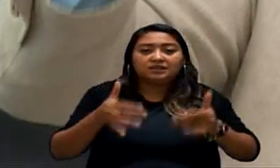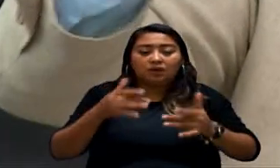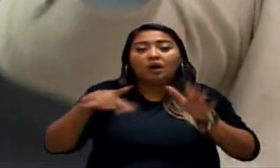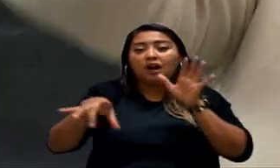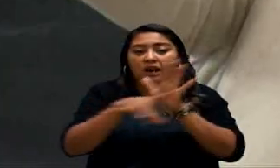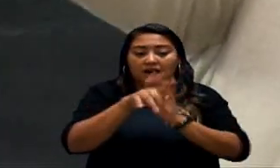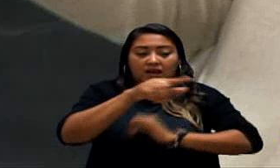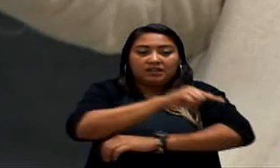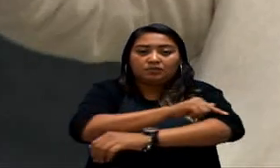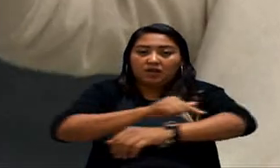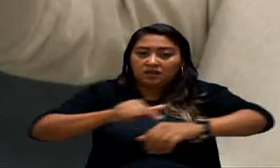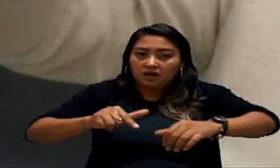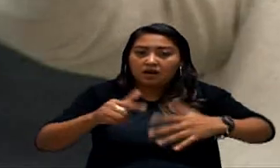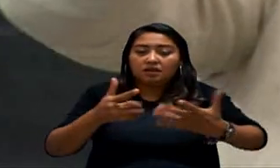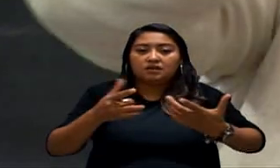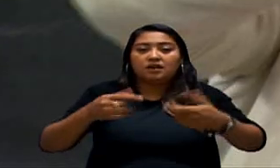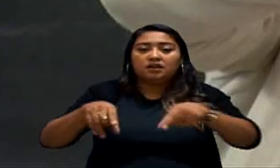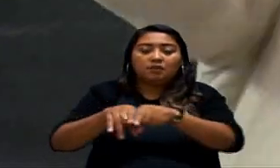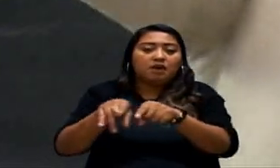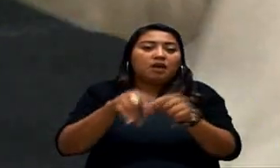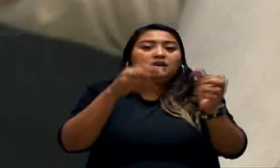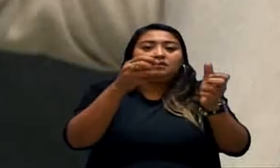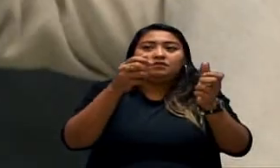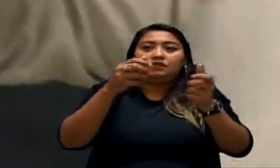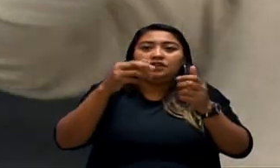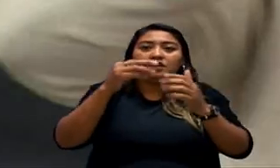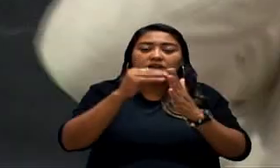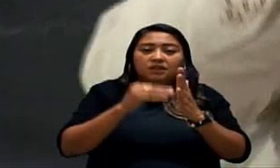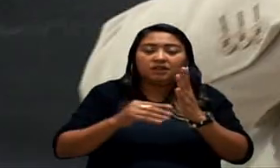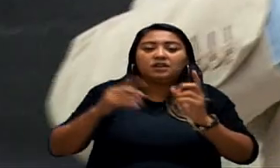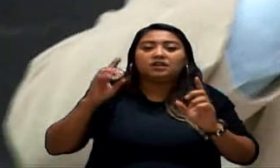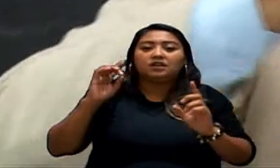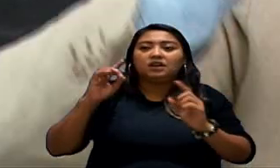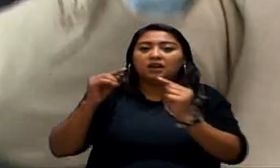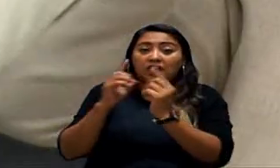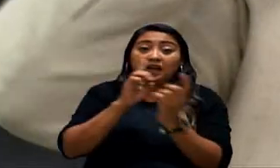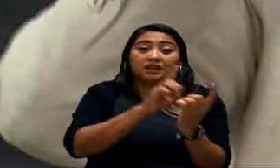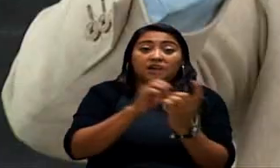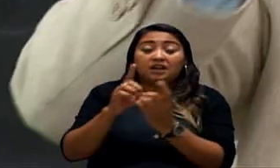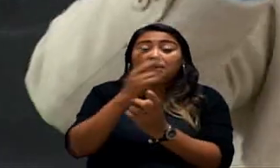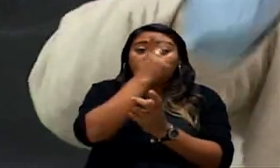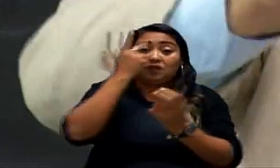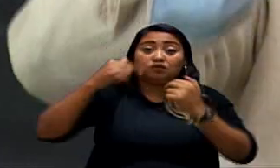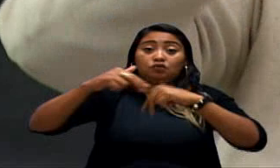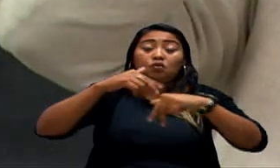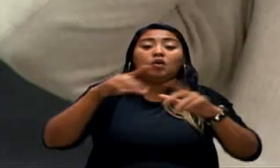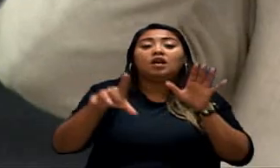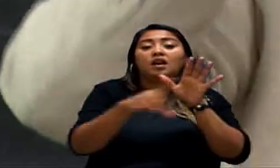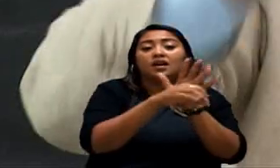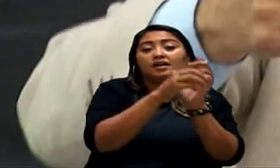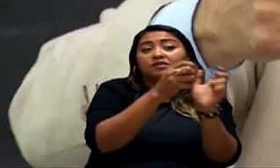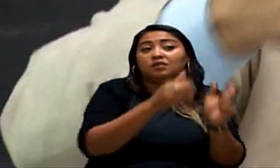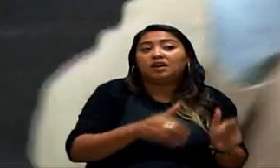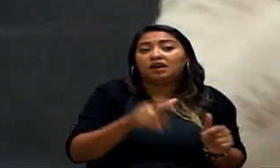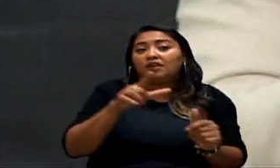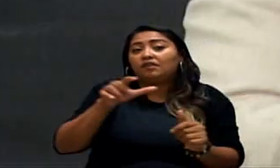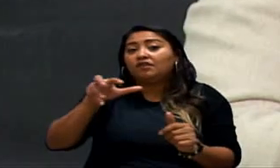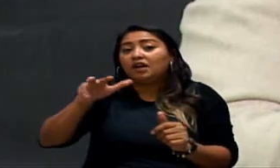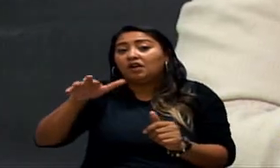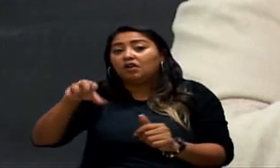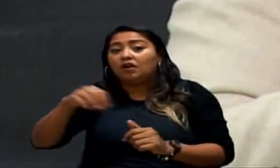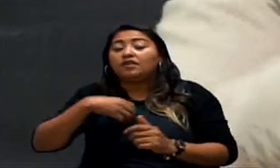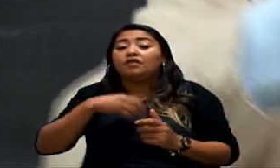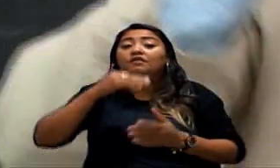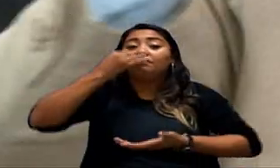ser respeitada, com as informações dentro do local que é atendido a população, onde está ali a lei falando sobre o velório social, falta